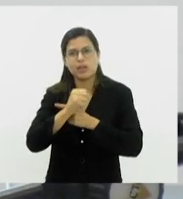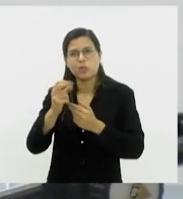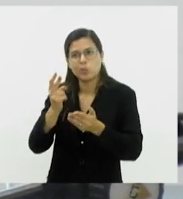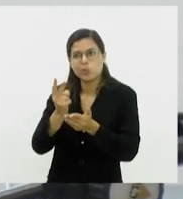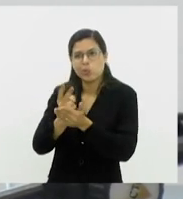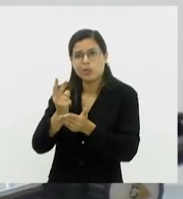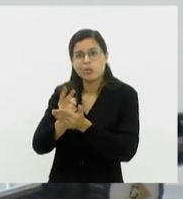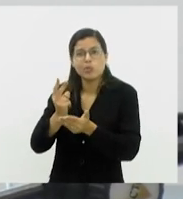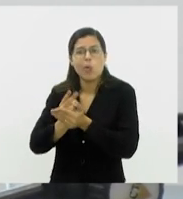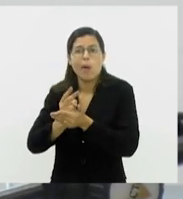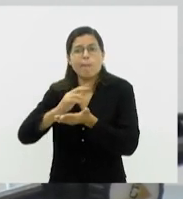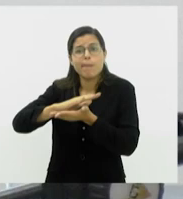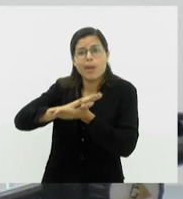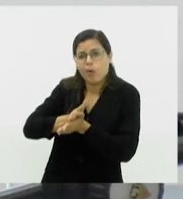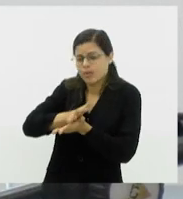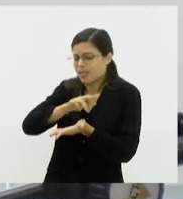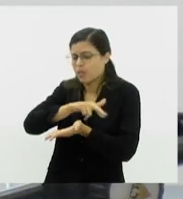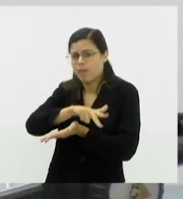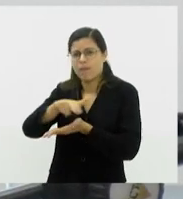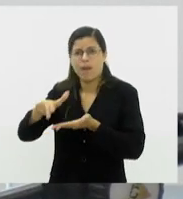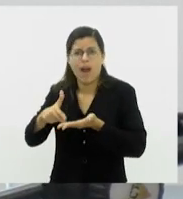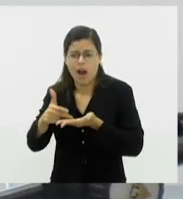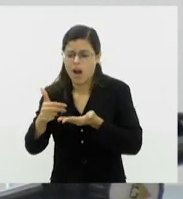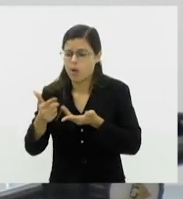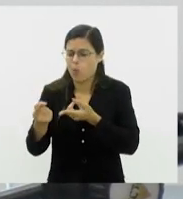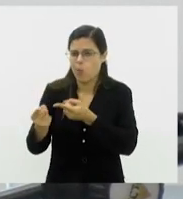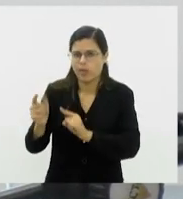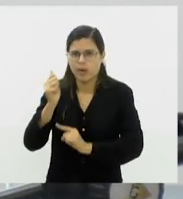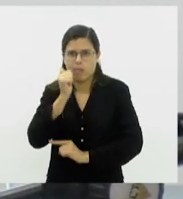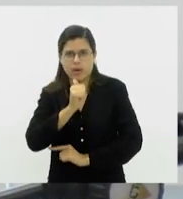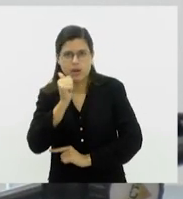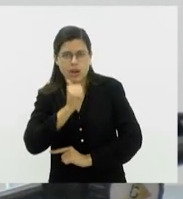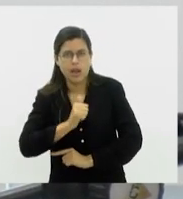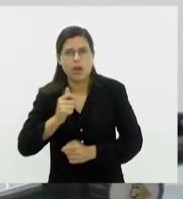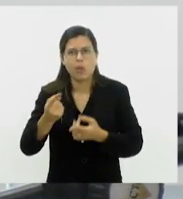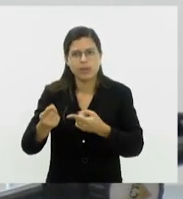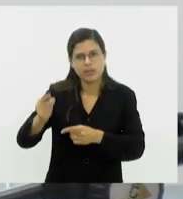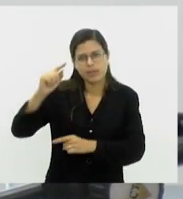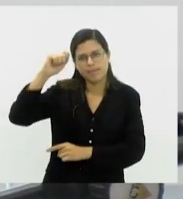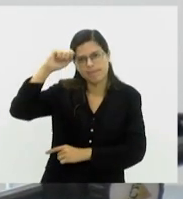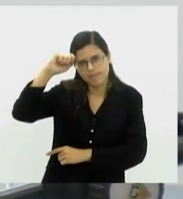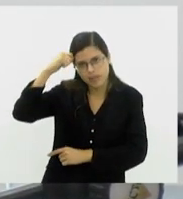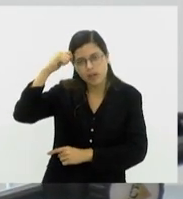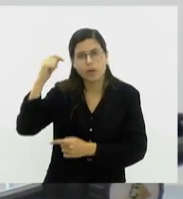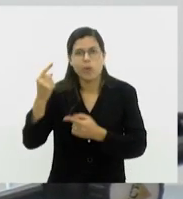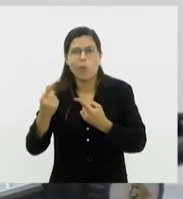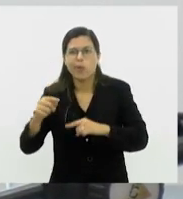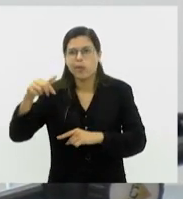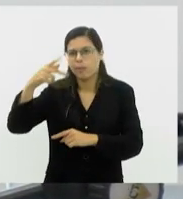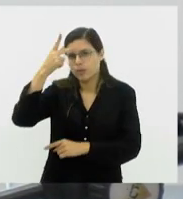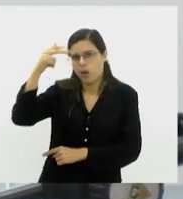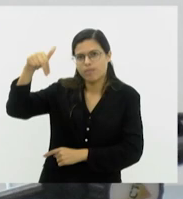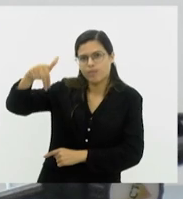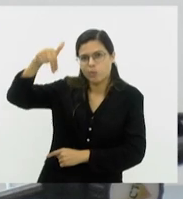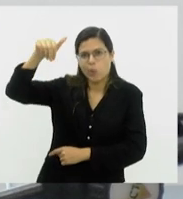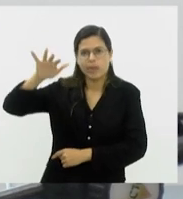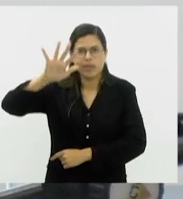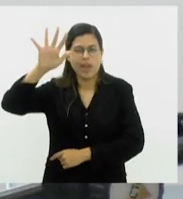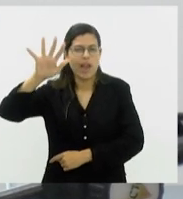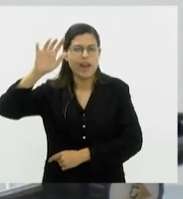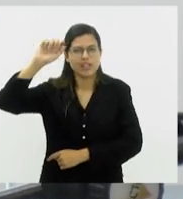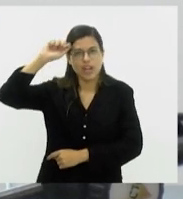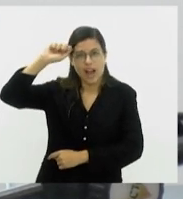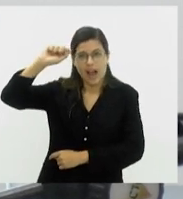diversos preconceitos como contra mulher contra pessoas negras Nordestinas asiáticas